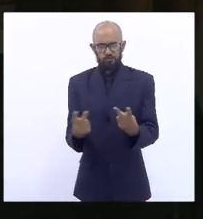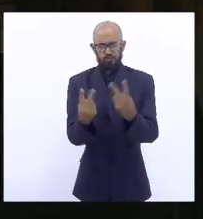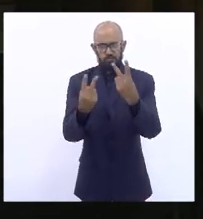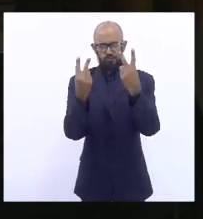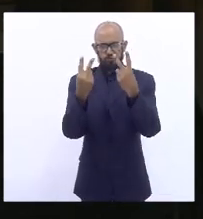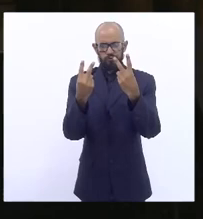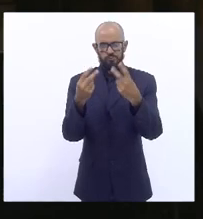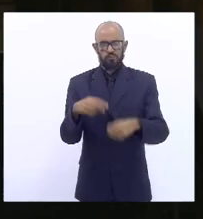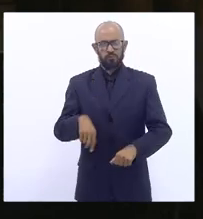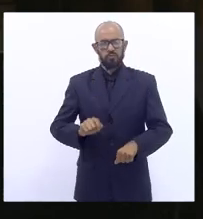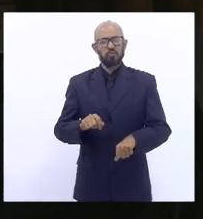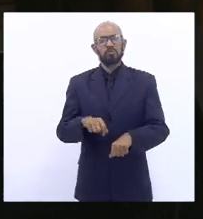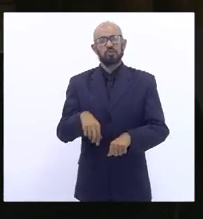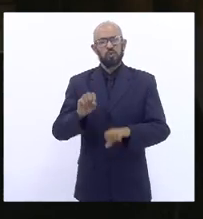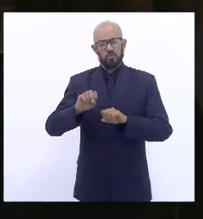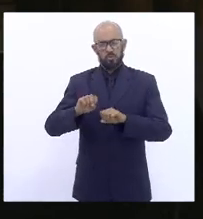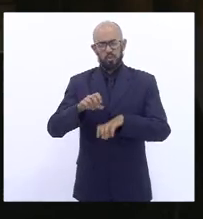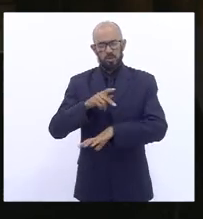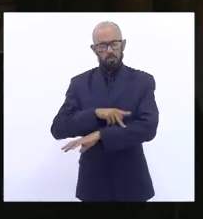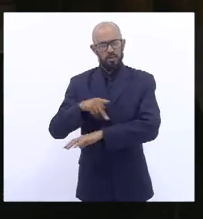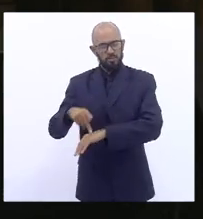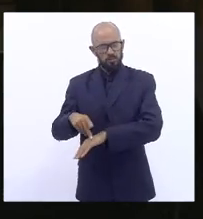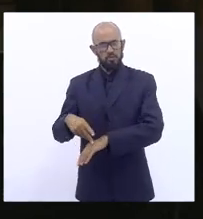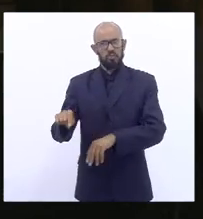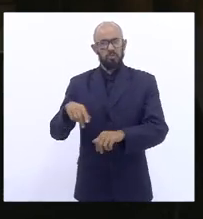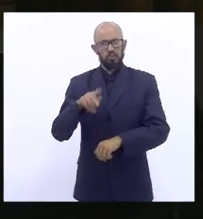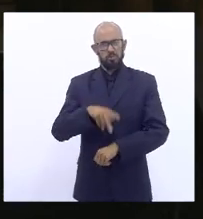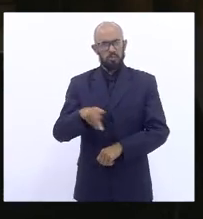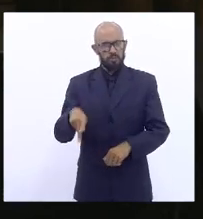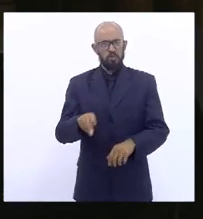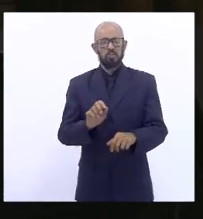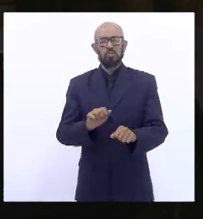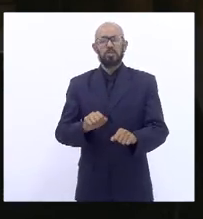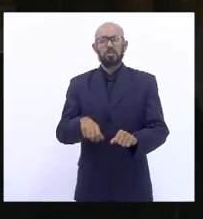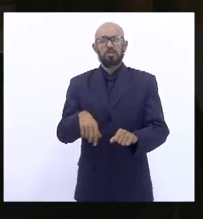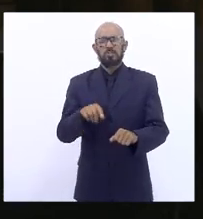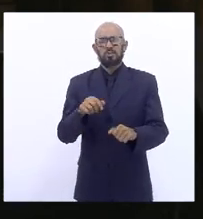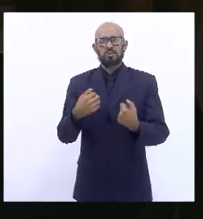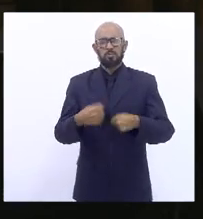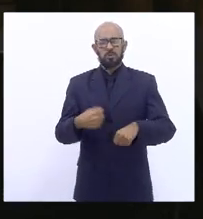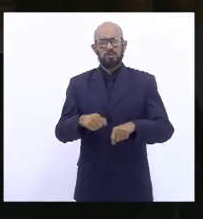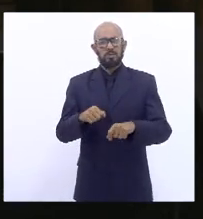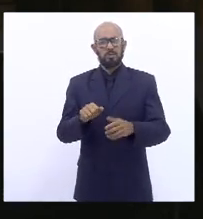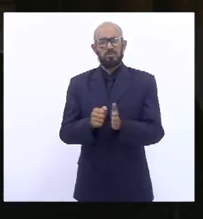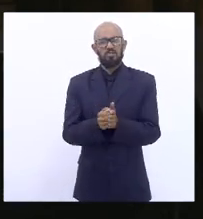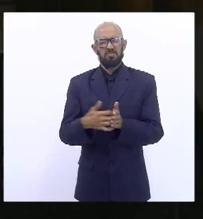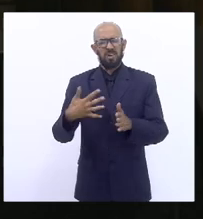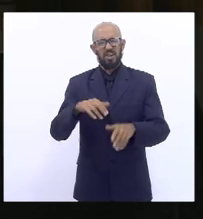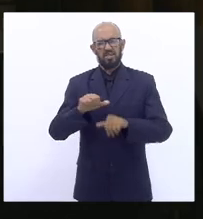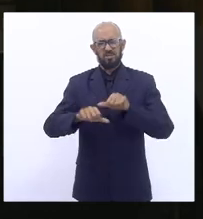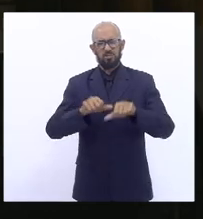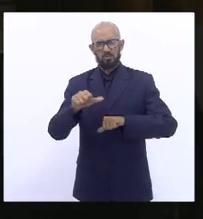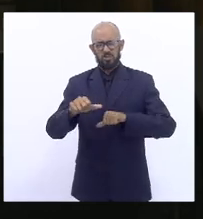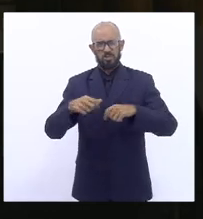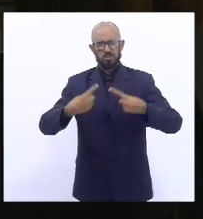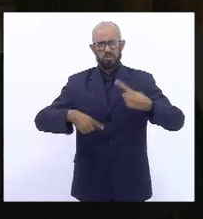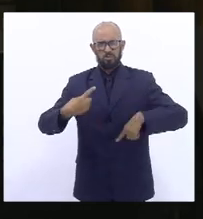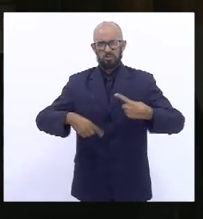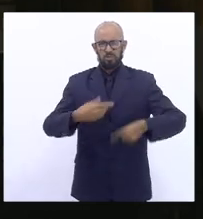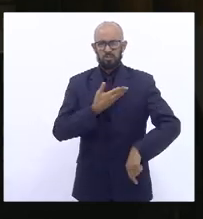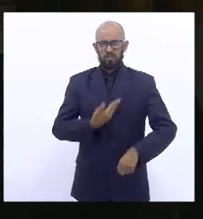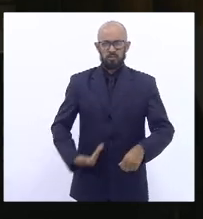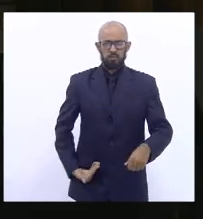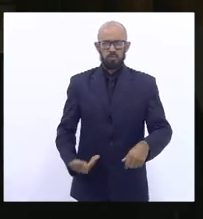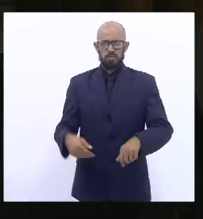do magistério, de valorização dos professores e das professoras. Isso passa por uma série de mudanças e de políticas públicas